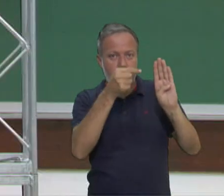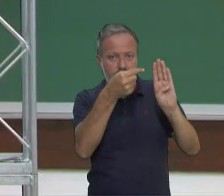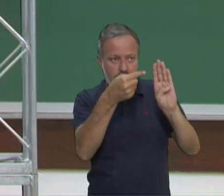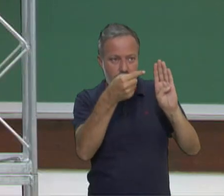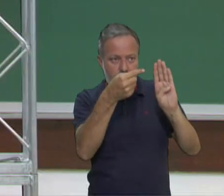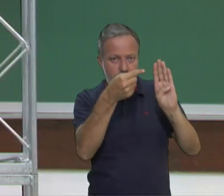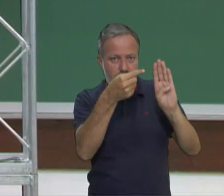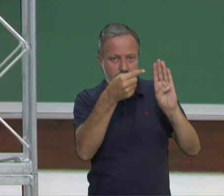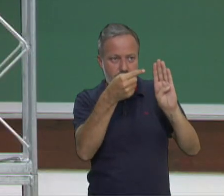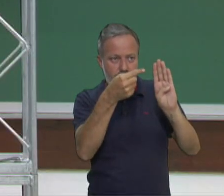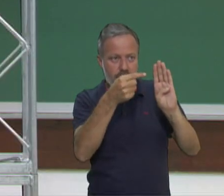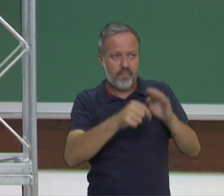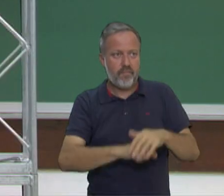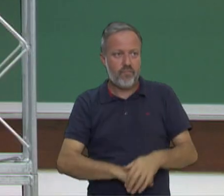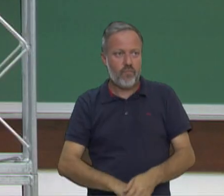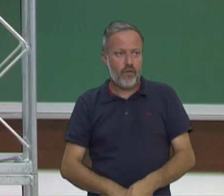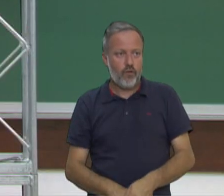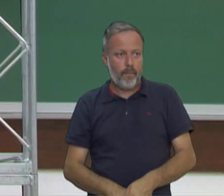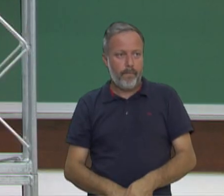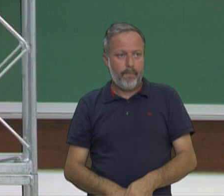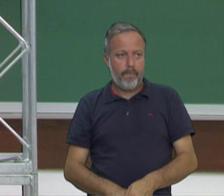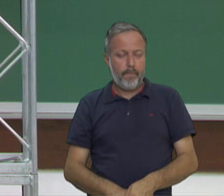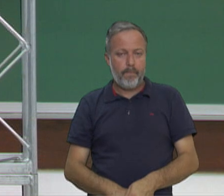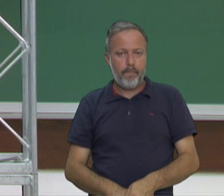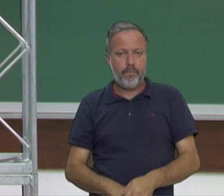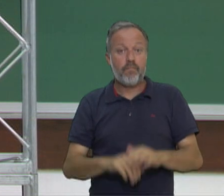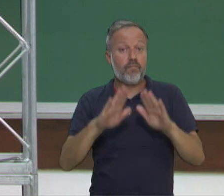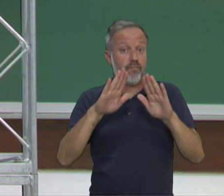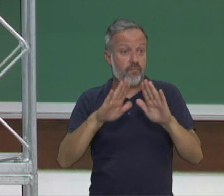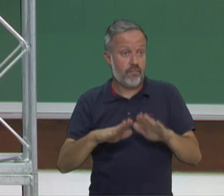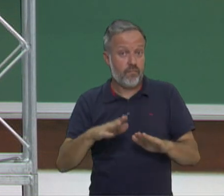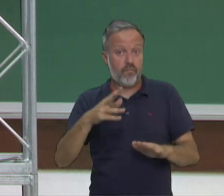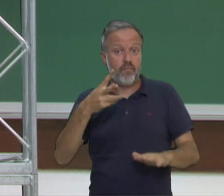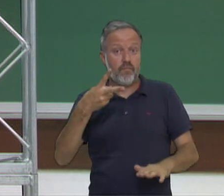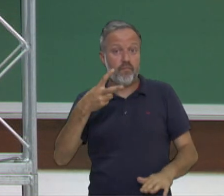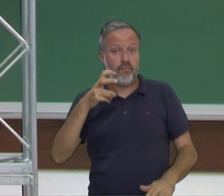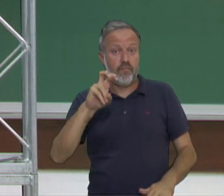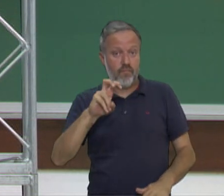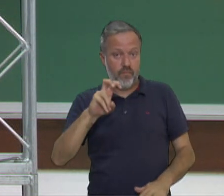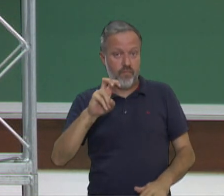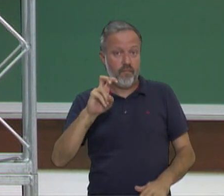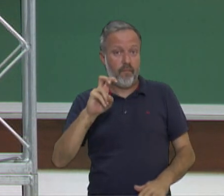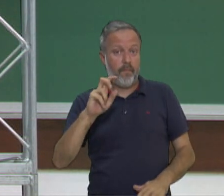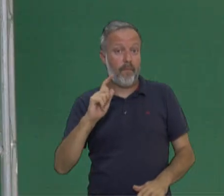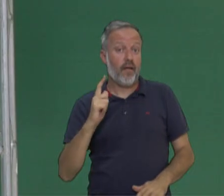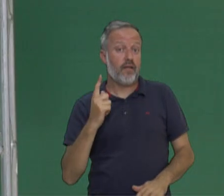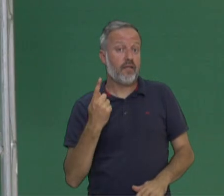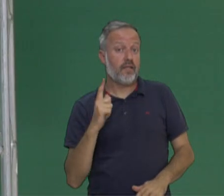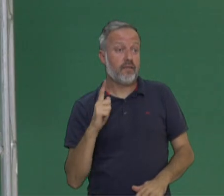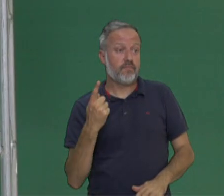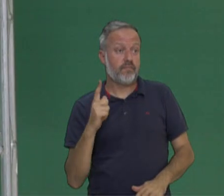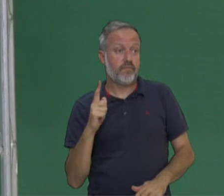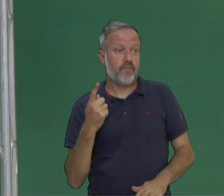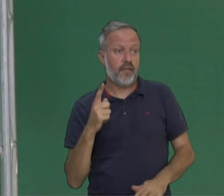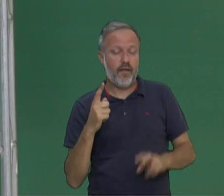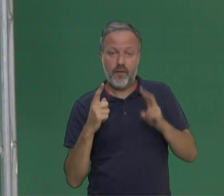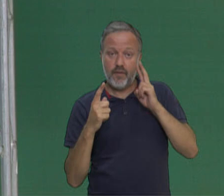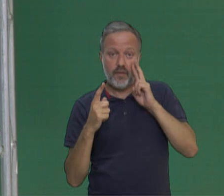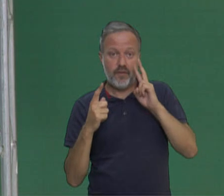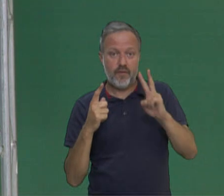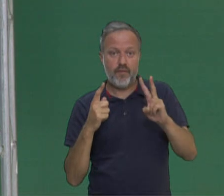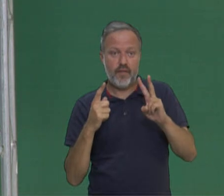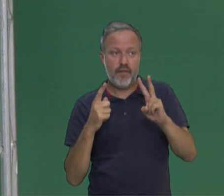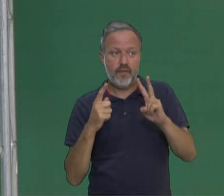esquecerem. Estado físico a 25 graus Celsius. Como é que eu sei o estado físico? Conforme a cor que isso aqui é